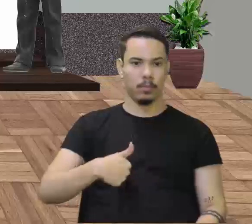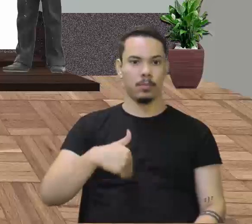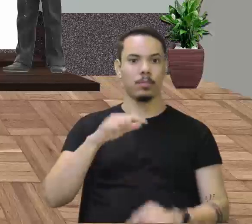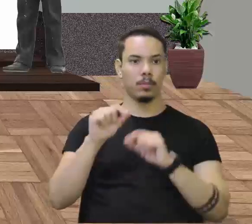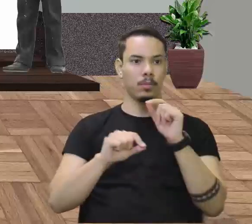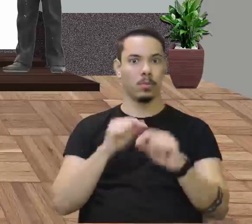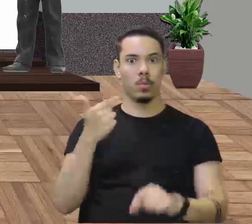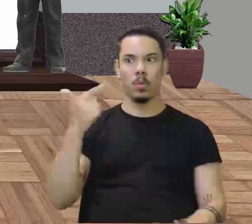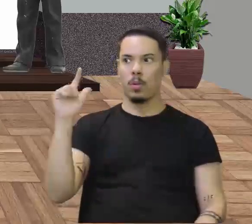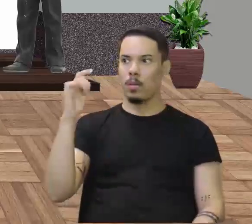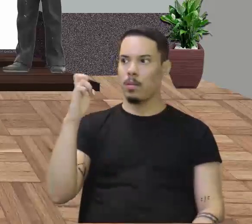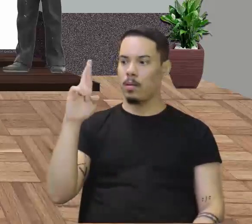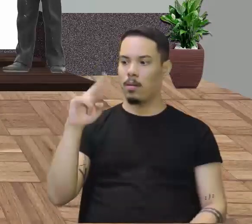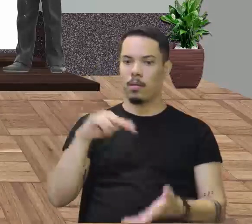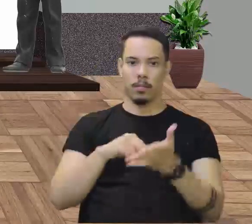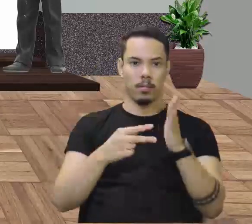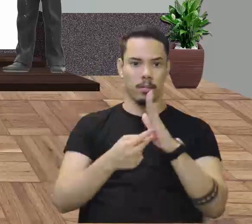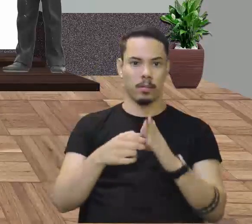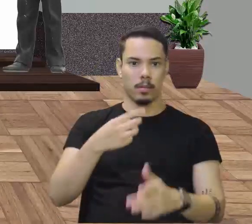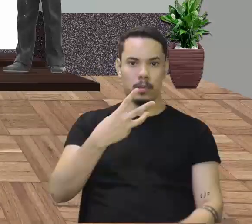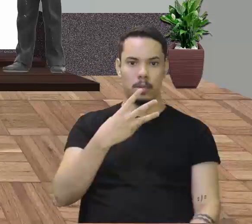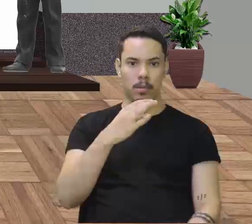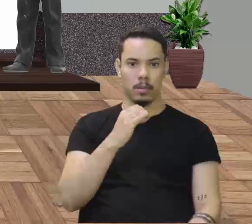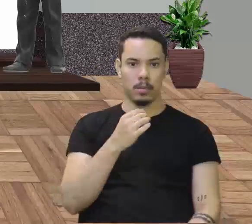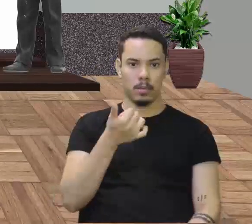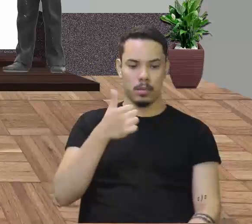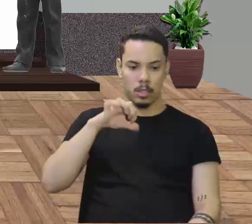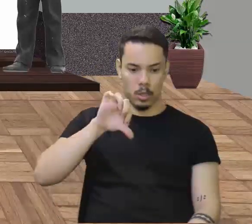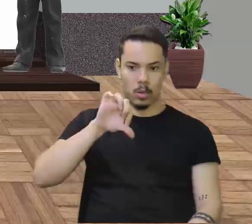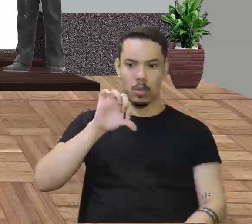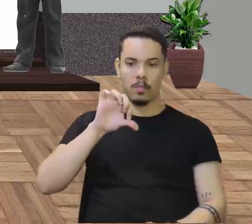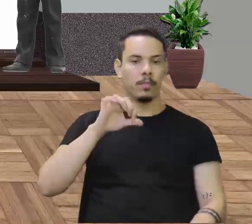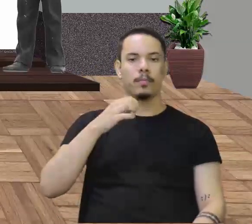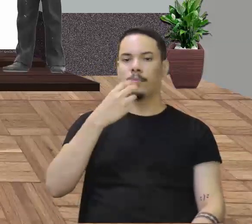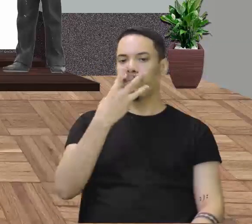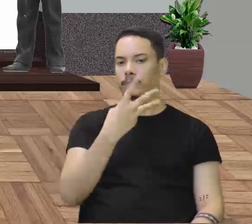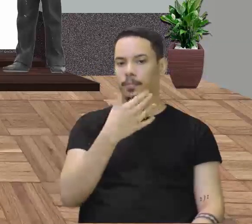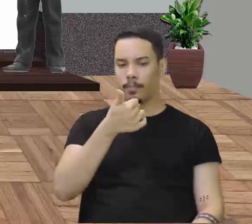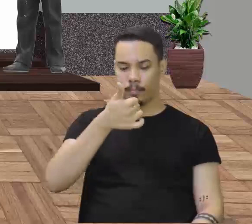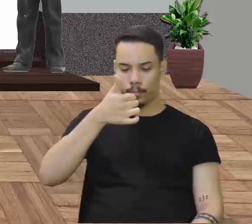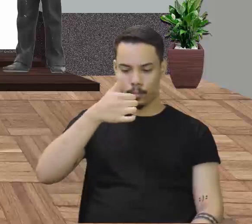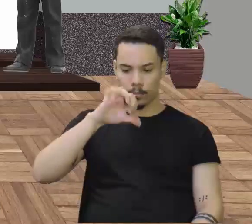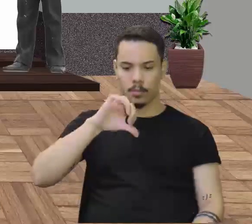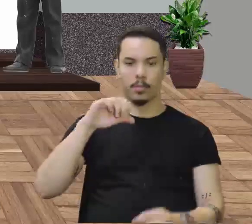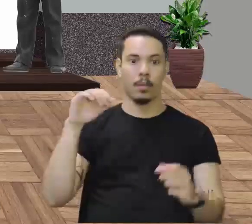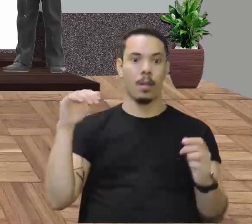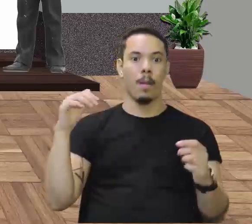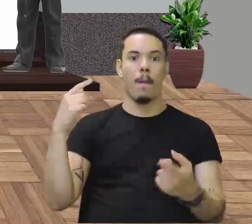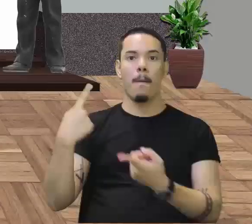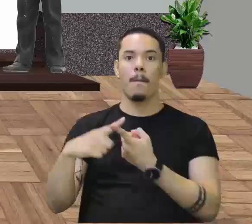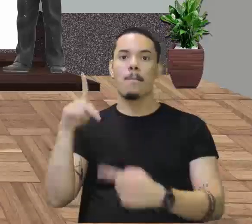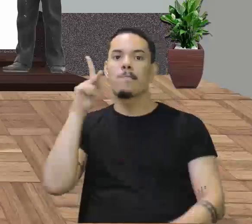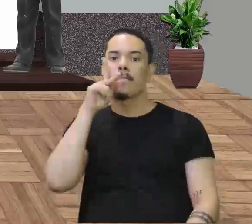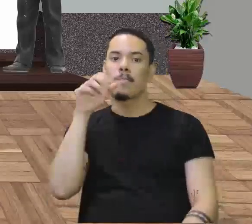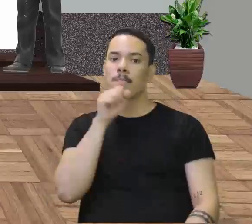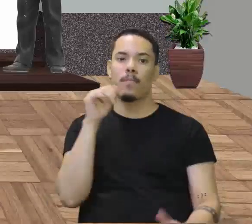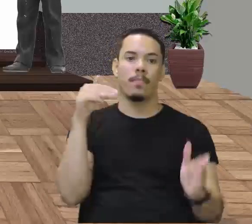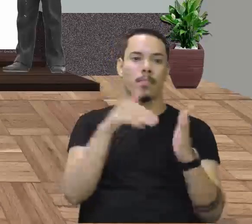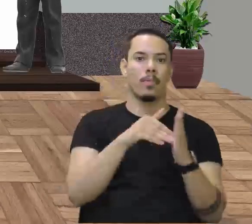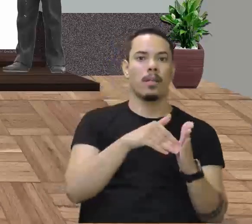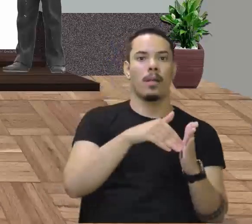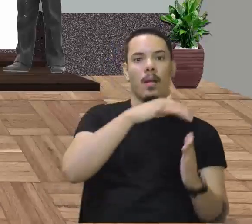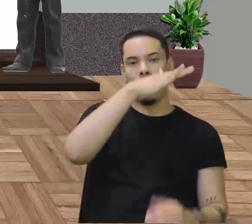sendo aberta, que vai ser a BR-319, que vai ligar justamente Porto Velho a Manaus. Hoje essa BR está